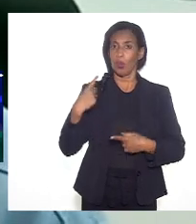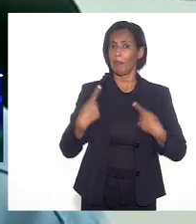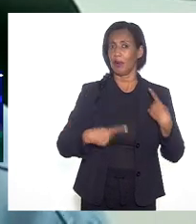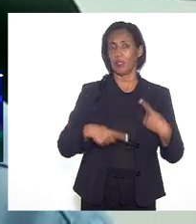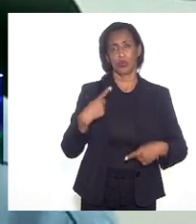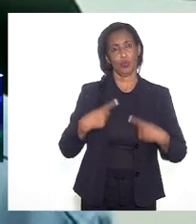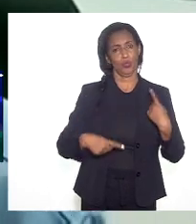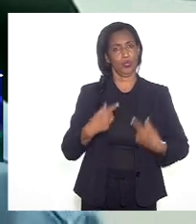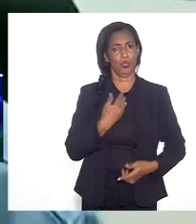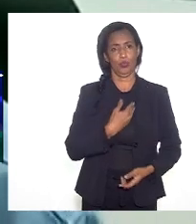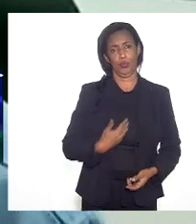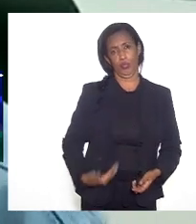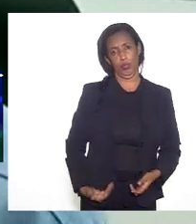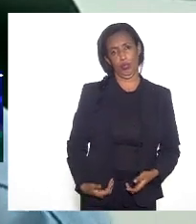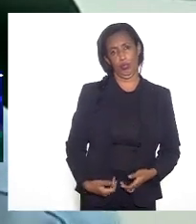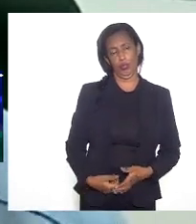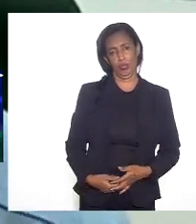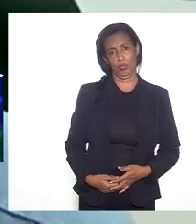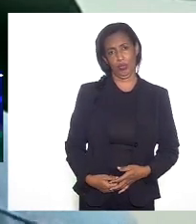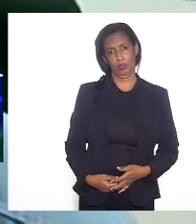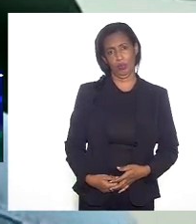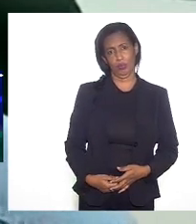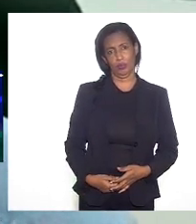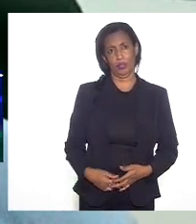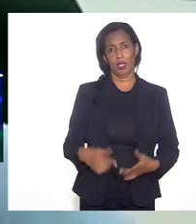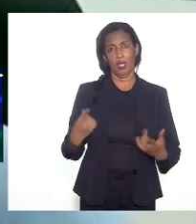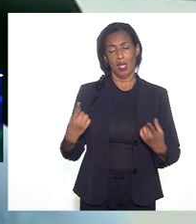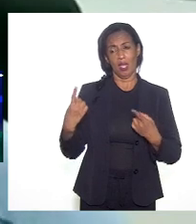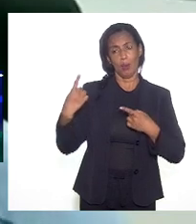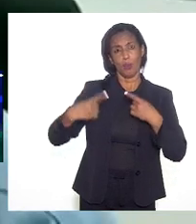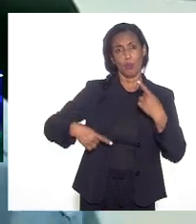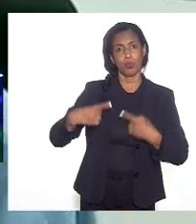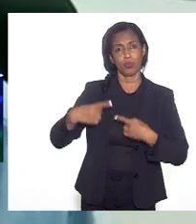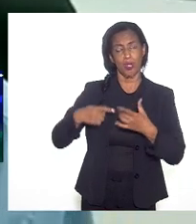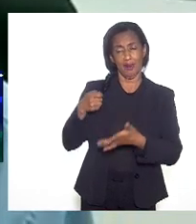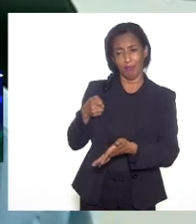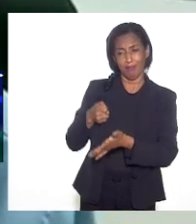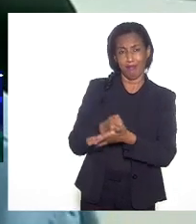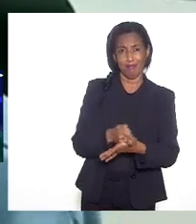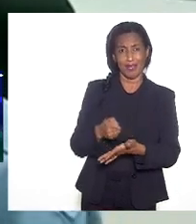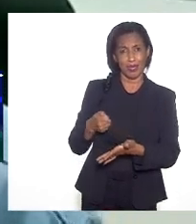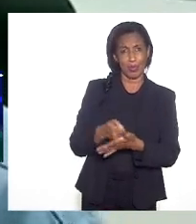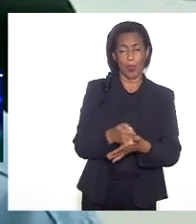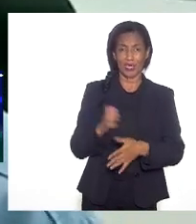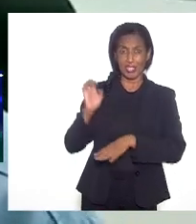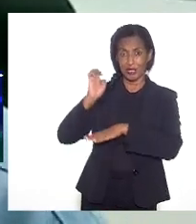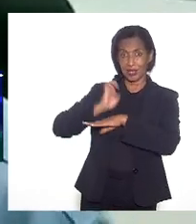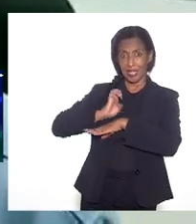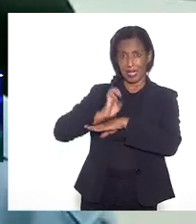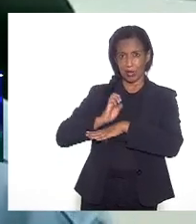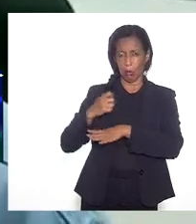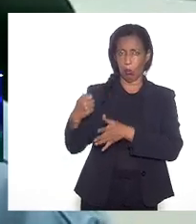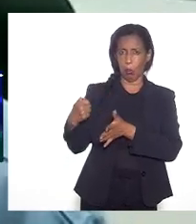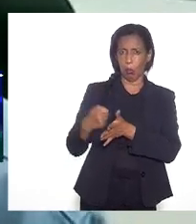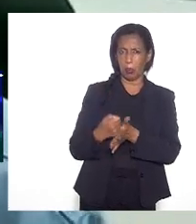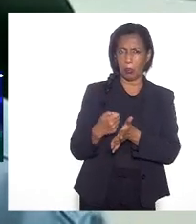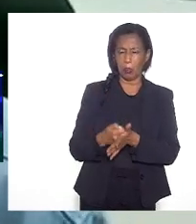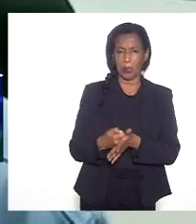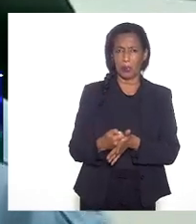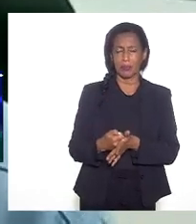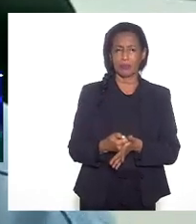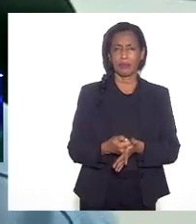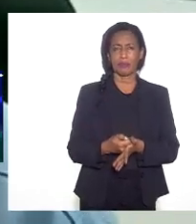política, é para discutir o Estado repressor. Estado repressor que